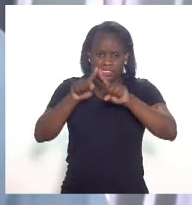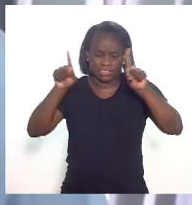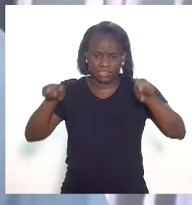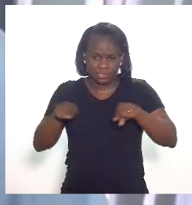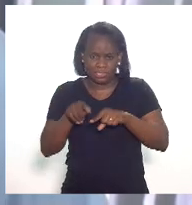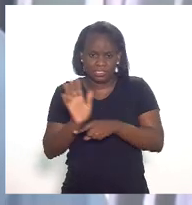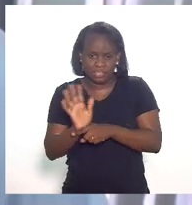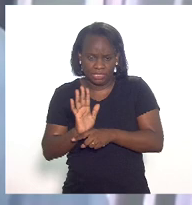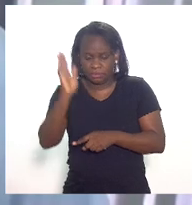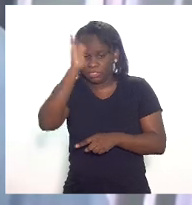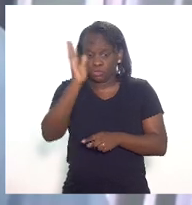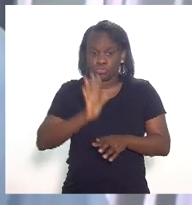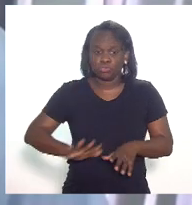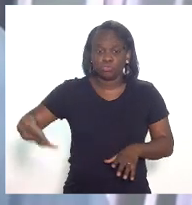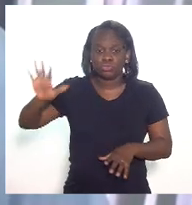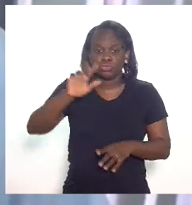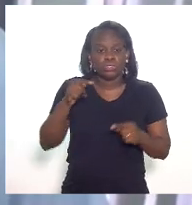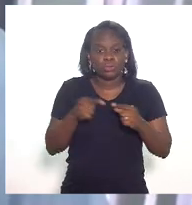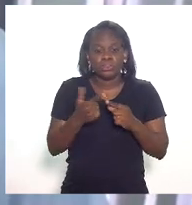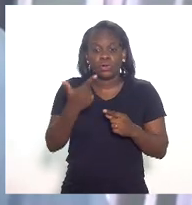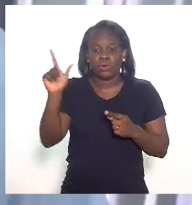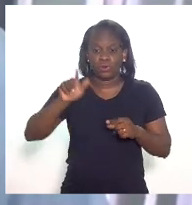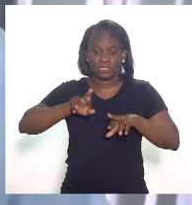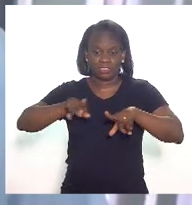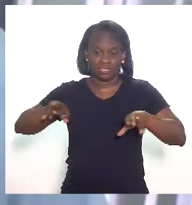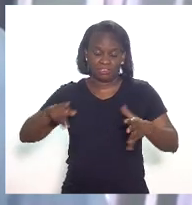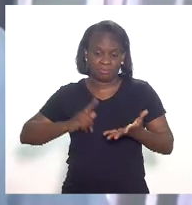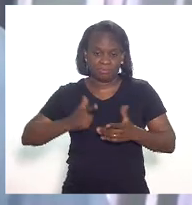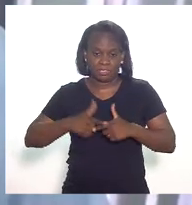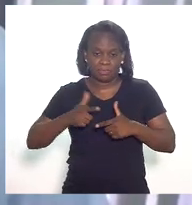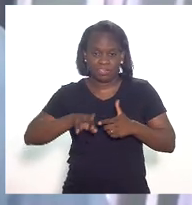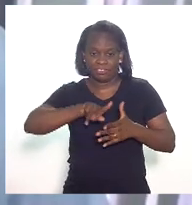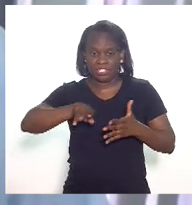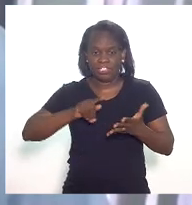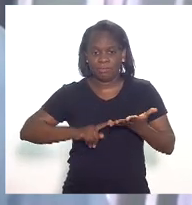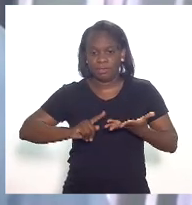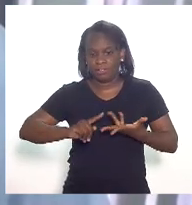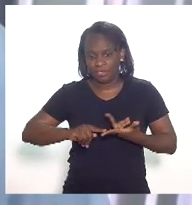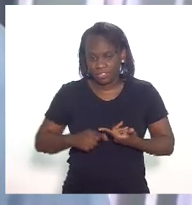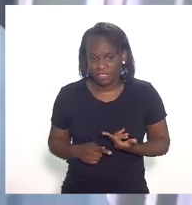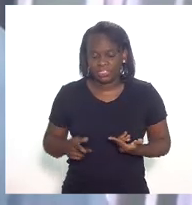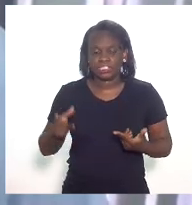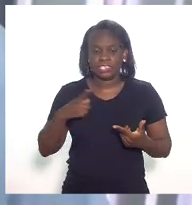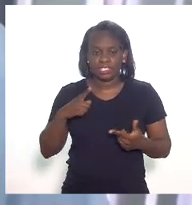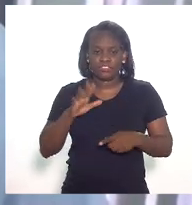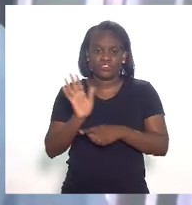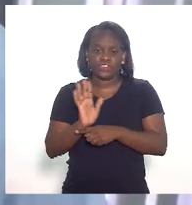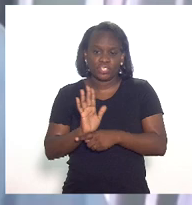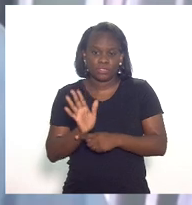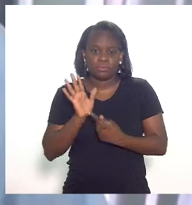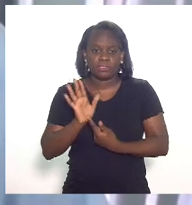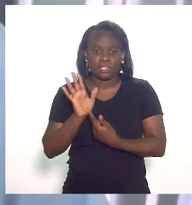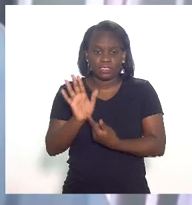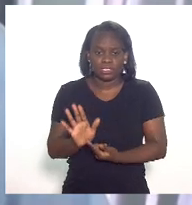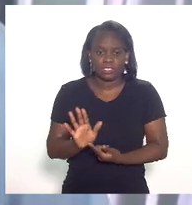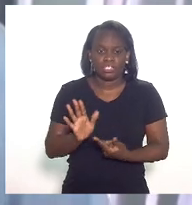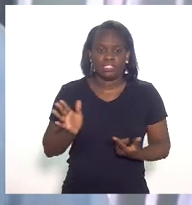do Brasil tem a ver com outras questões. Tem a ver com a exibição de filmes, né?